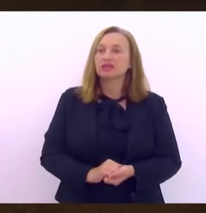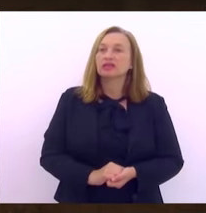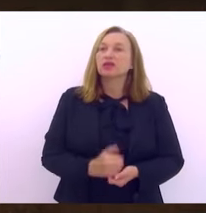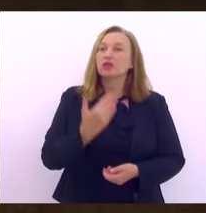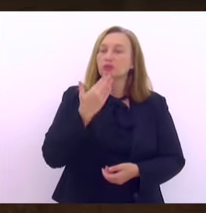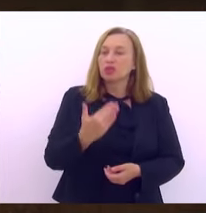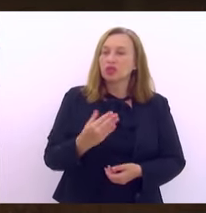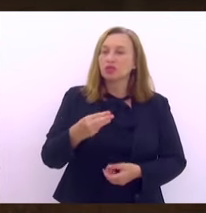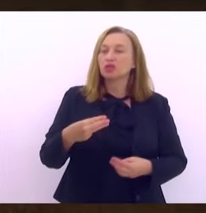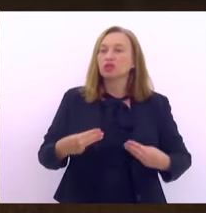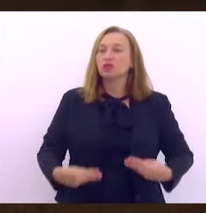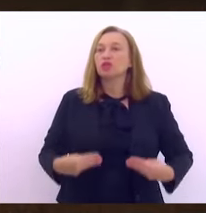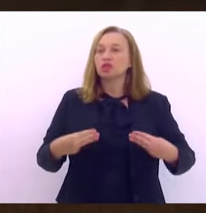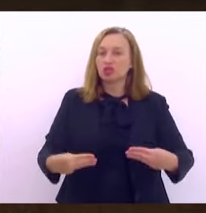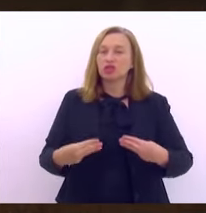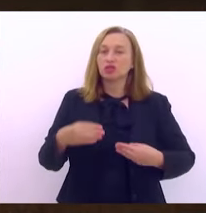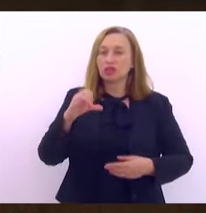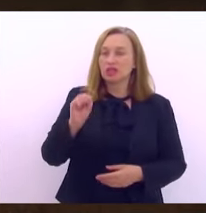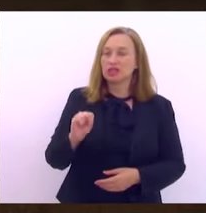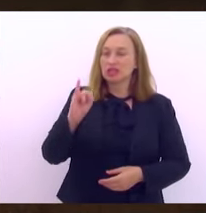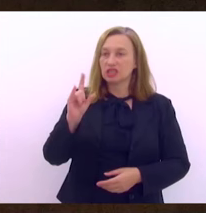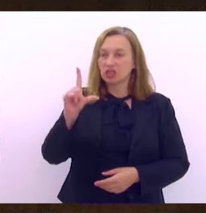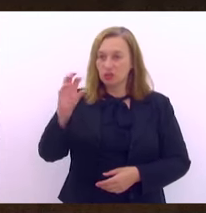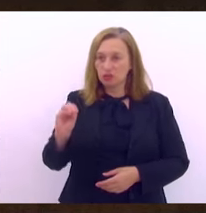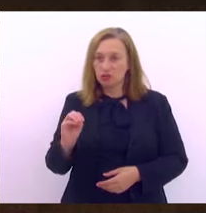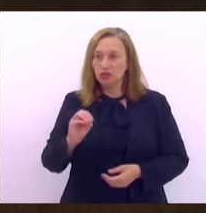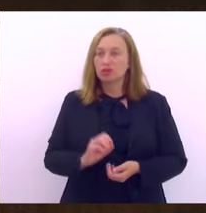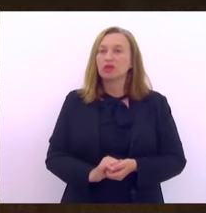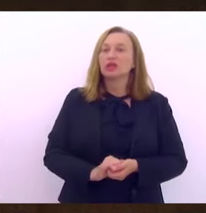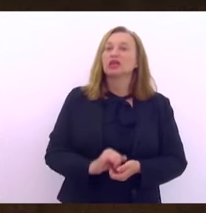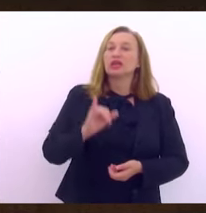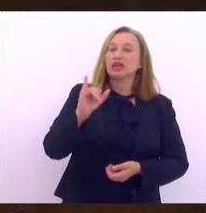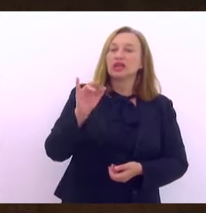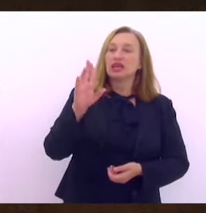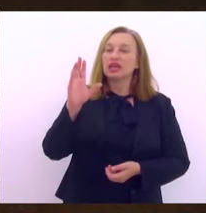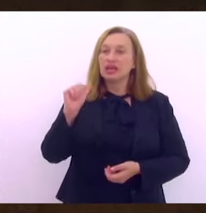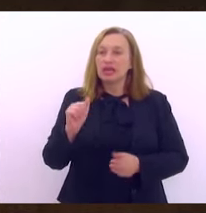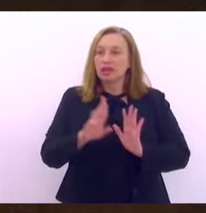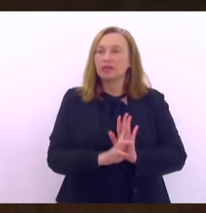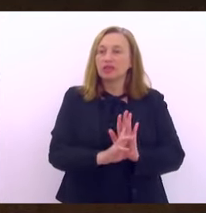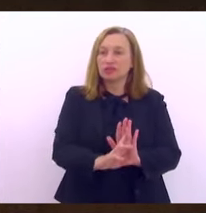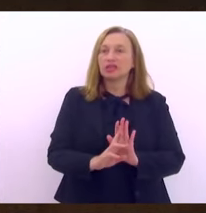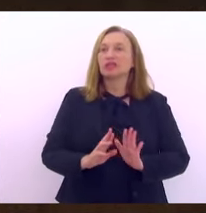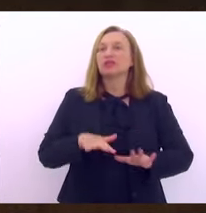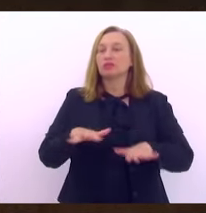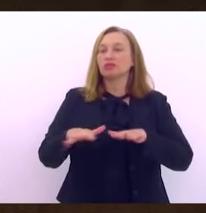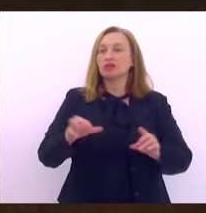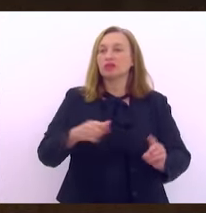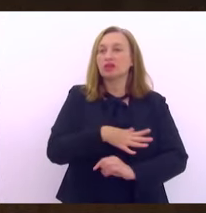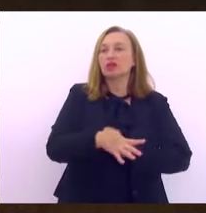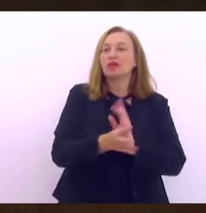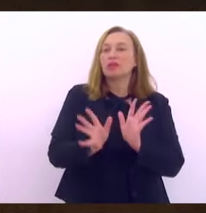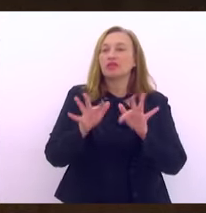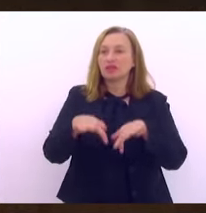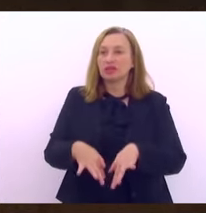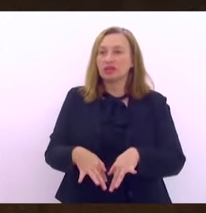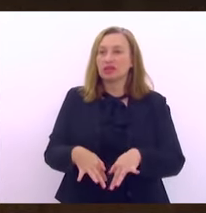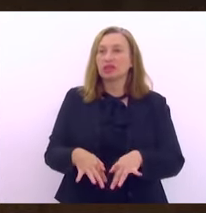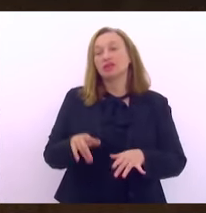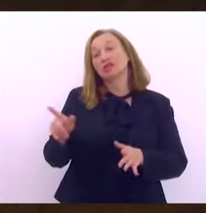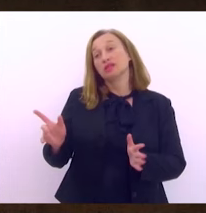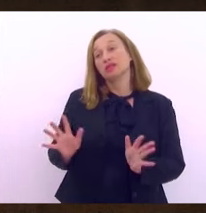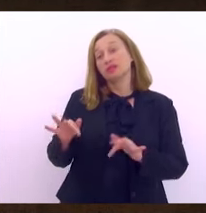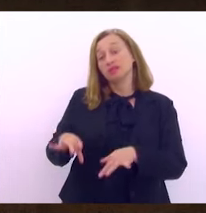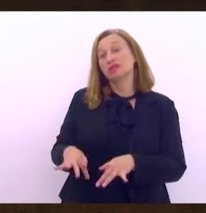do ministro Silvio Almeida, além de representantes do INCRA, do Ministério Público e Movimentos Sociais. Para concluir, por favor, deputada, esse assunto é de expediente final.